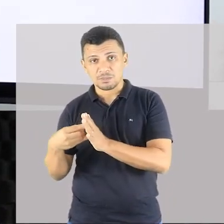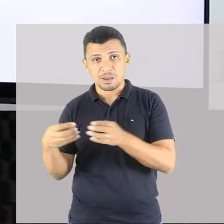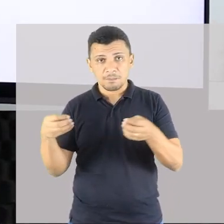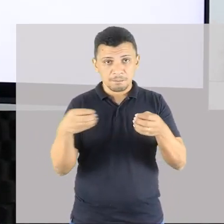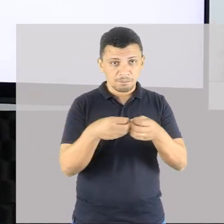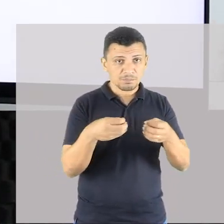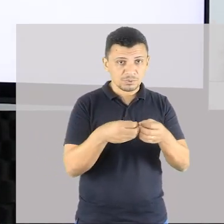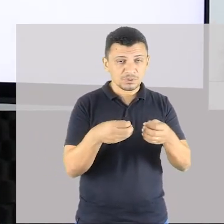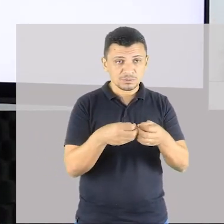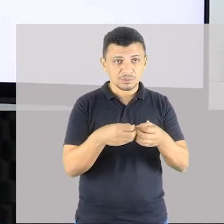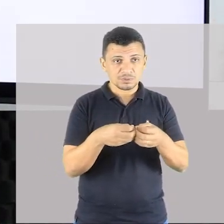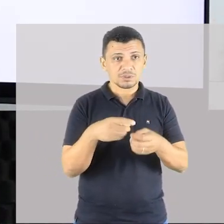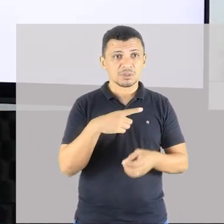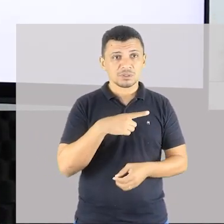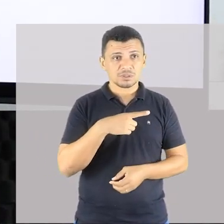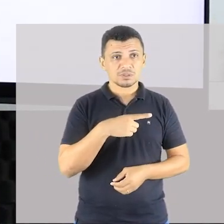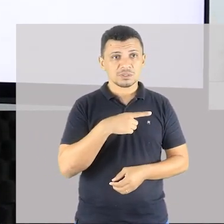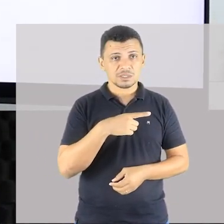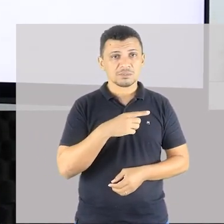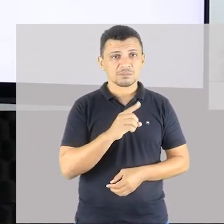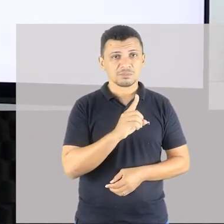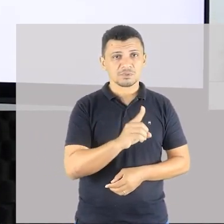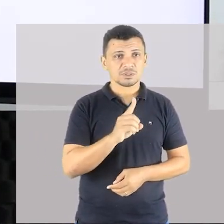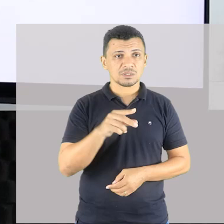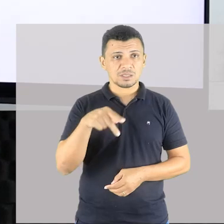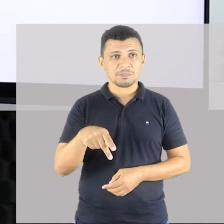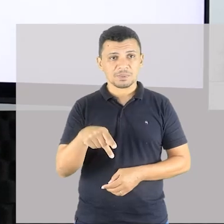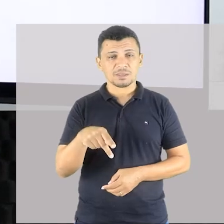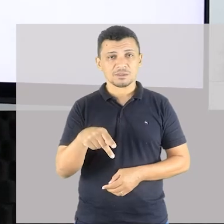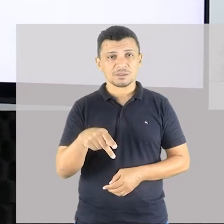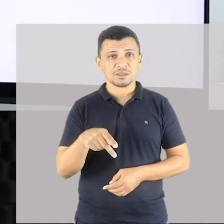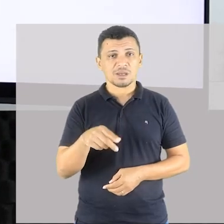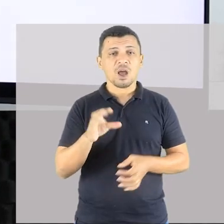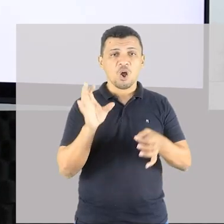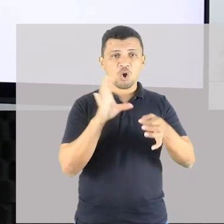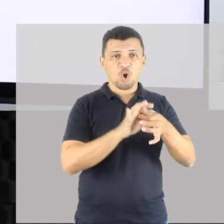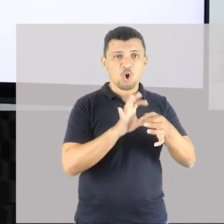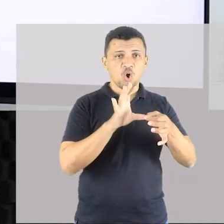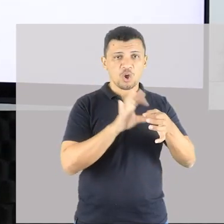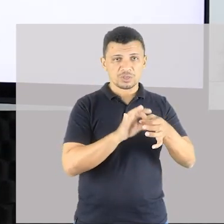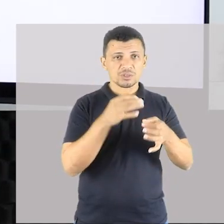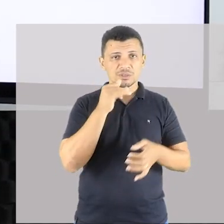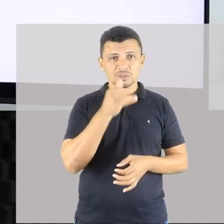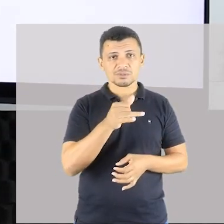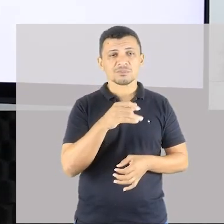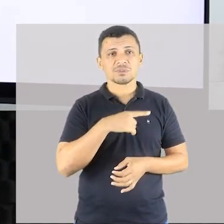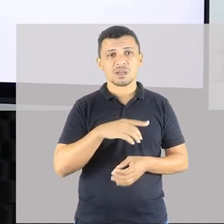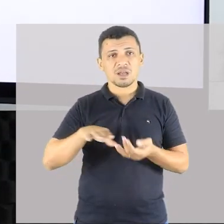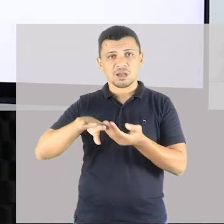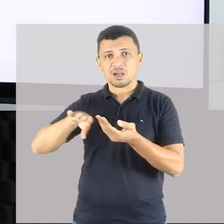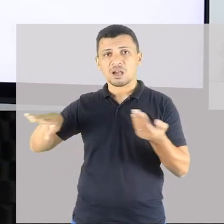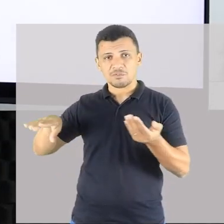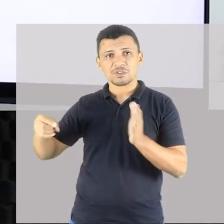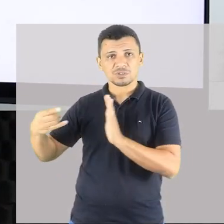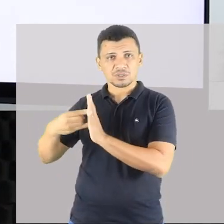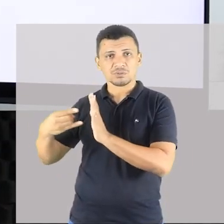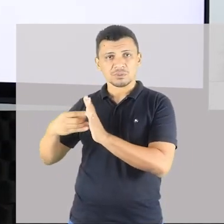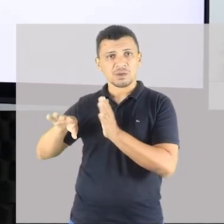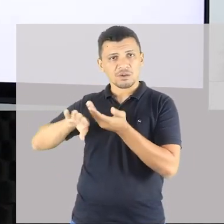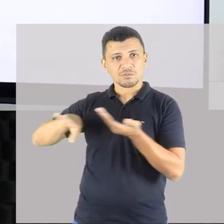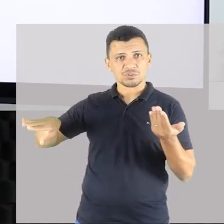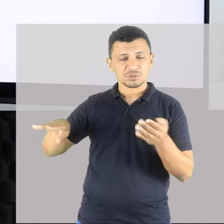ter DDP e se estiver ligado aqui, ó, se estiver fechado o circuito, vai ter corrente elétrica. Se eu afastar o ímã, aparece corrente elétrica